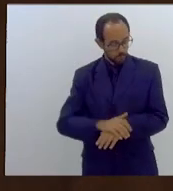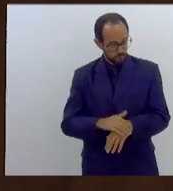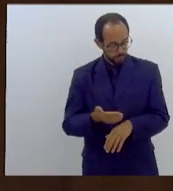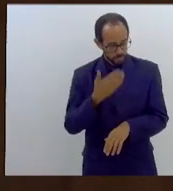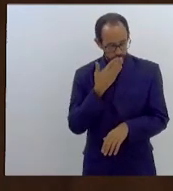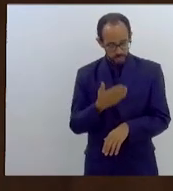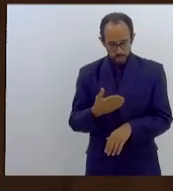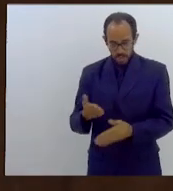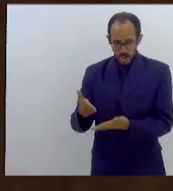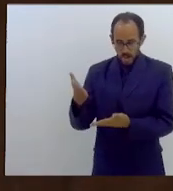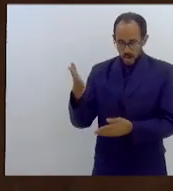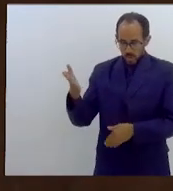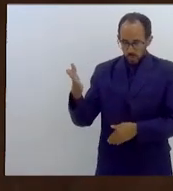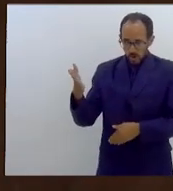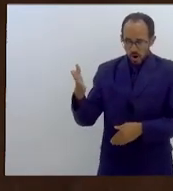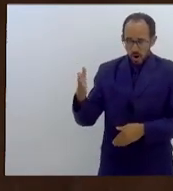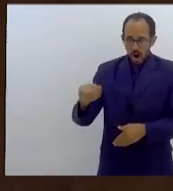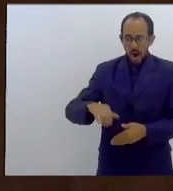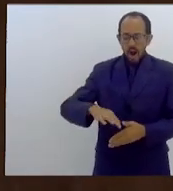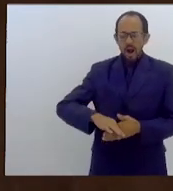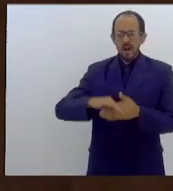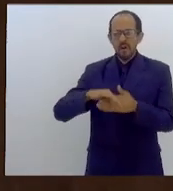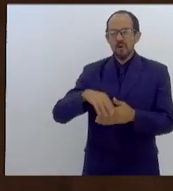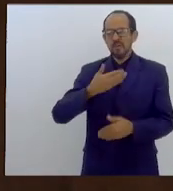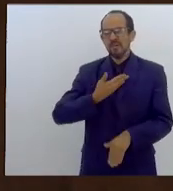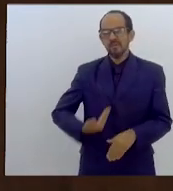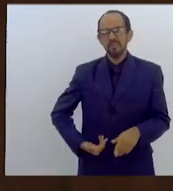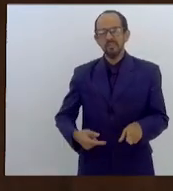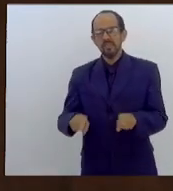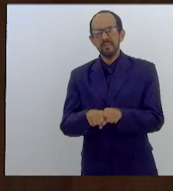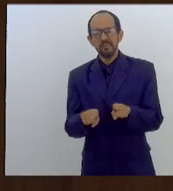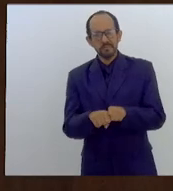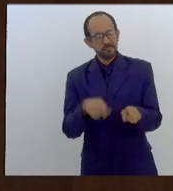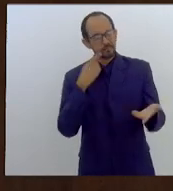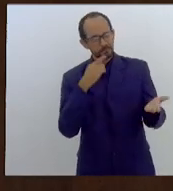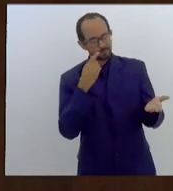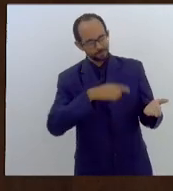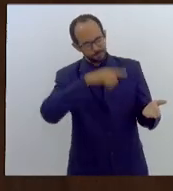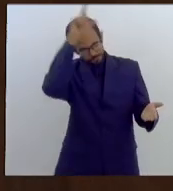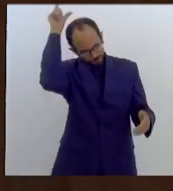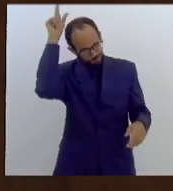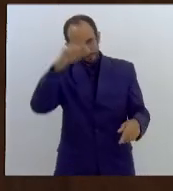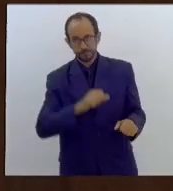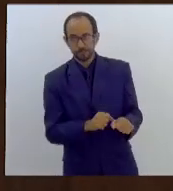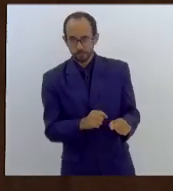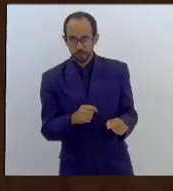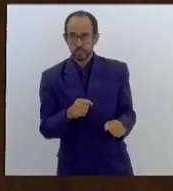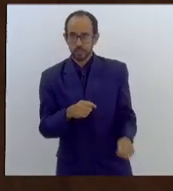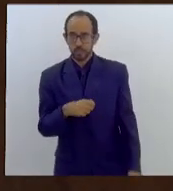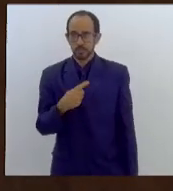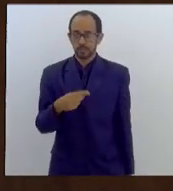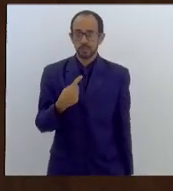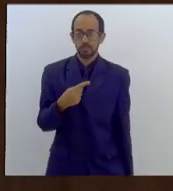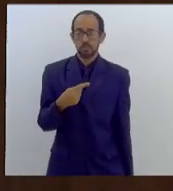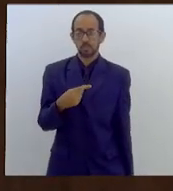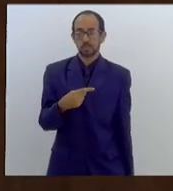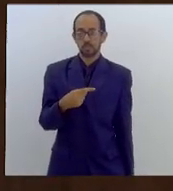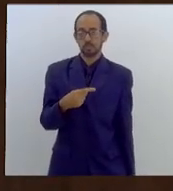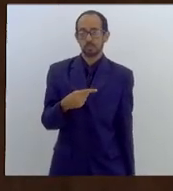Vossa Excelência, ao líder do governo, também ao deputado Luiz Paulo, que tão logo as informações requeridas pelo deputado fossem